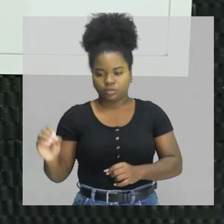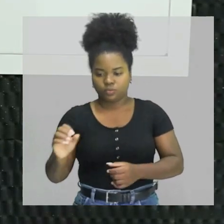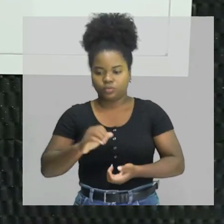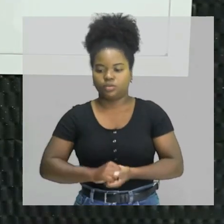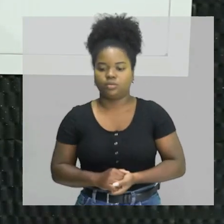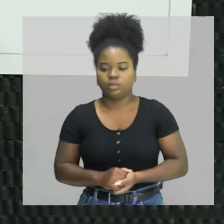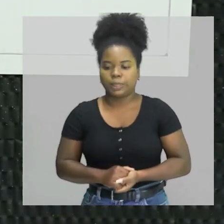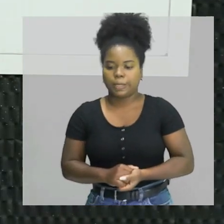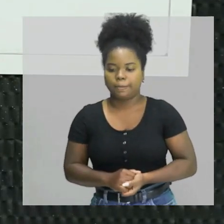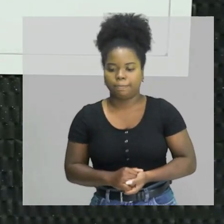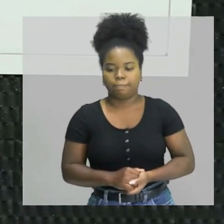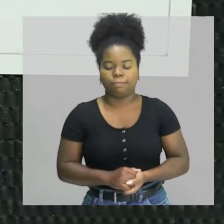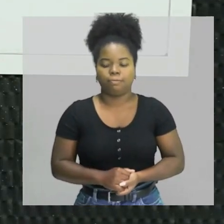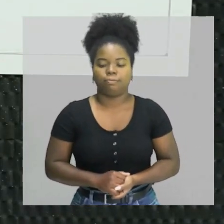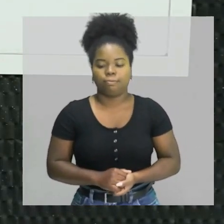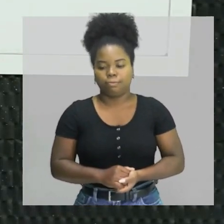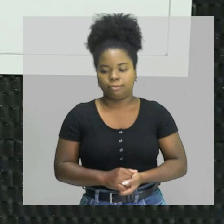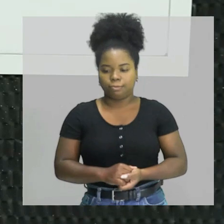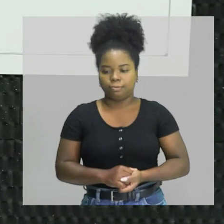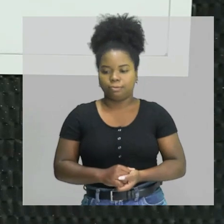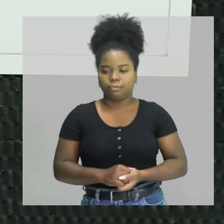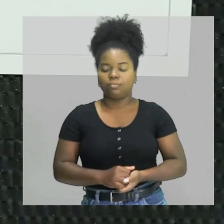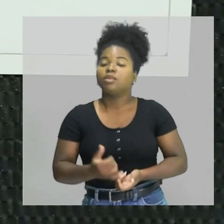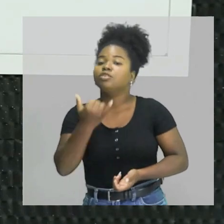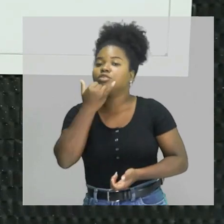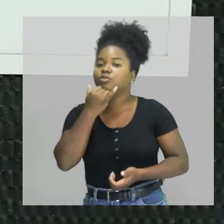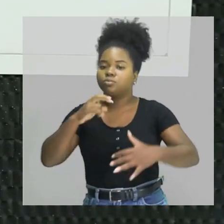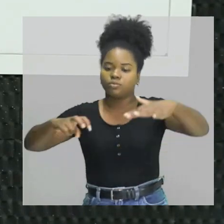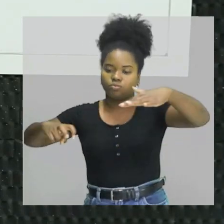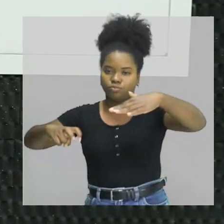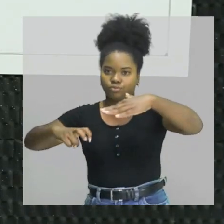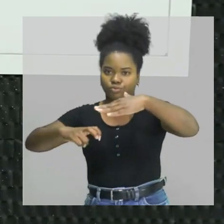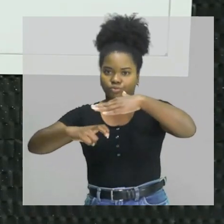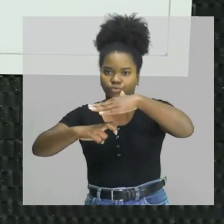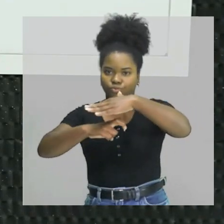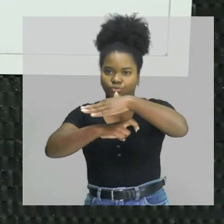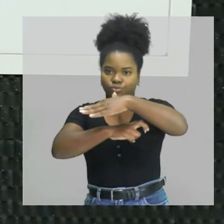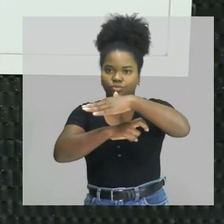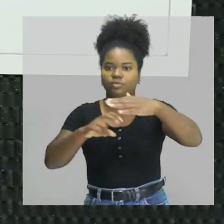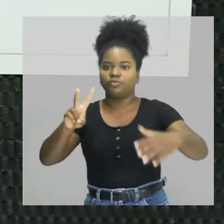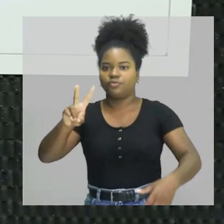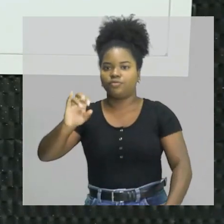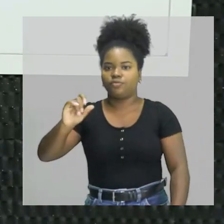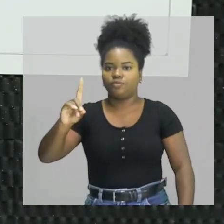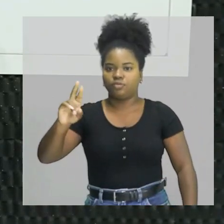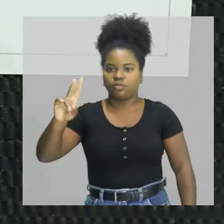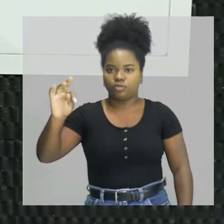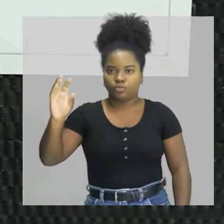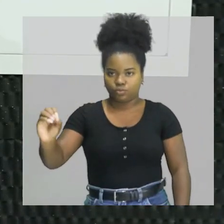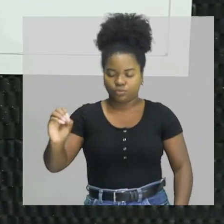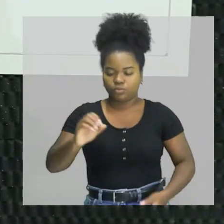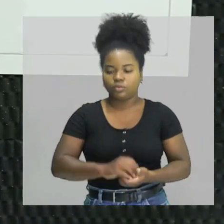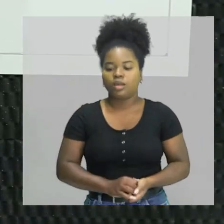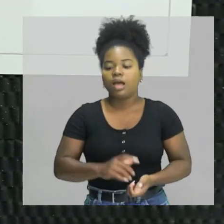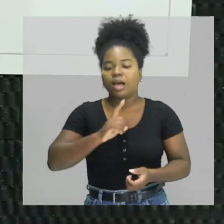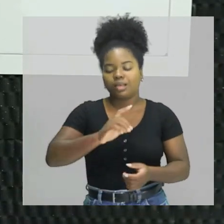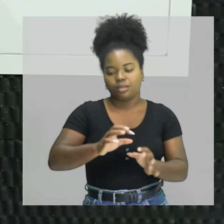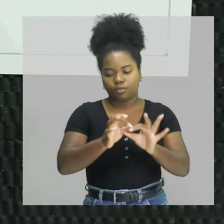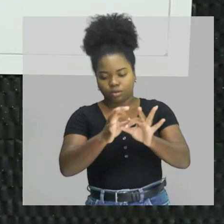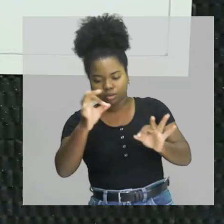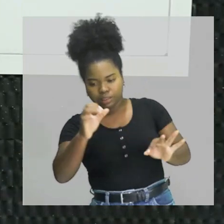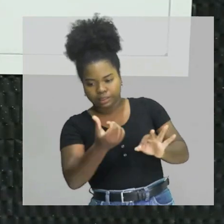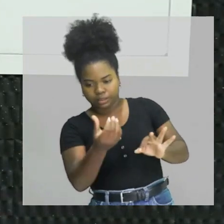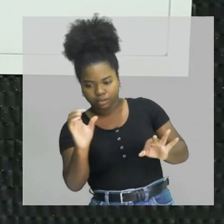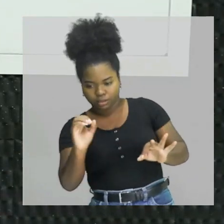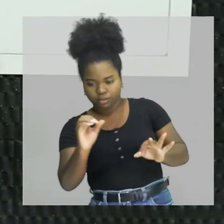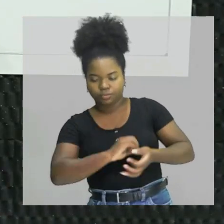que esses dutos, né, são circunferências de raio 60. Turma, então ele